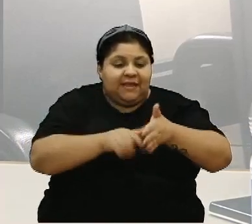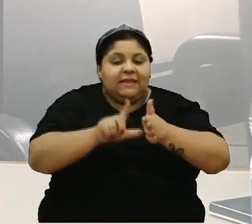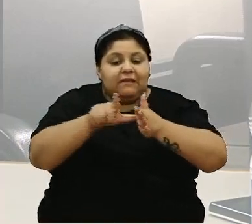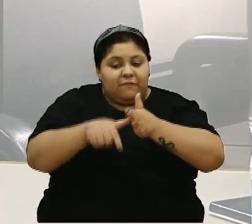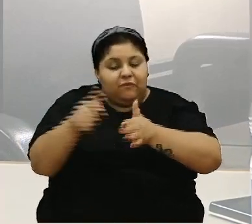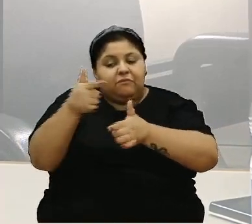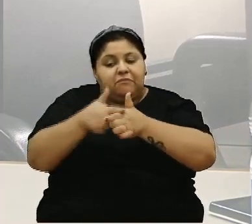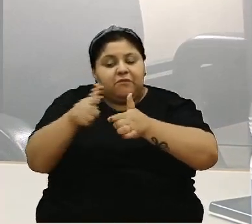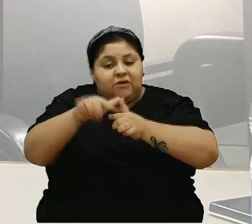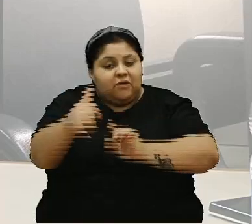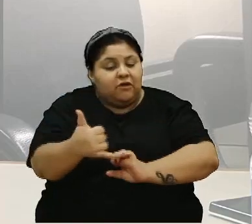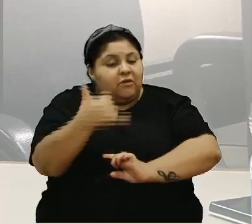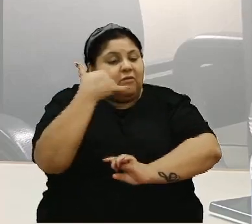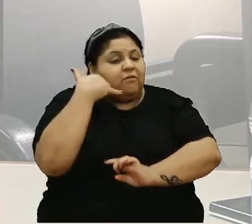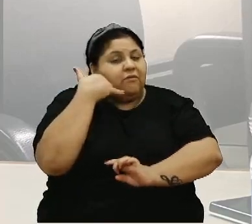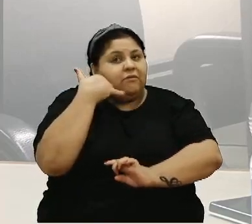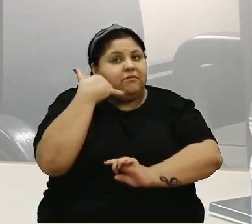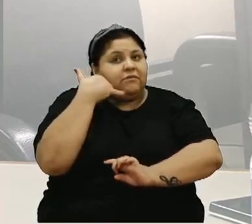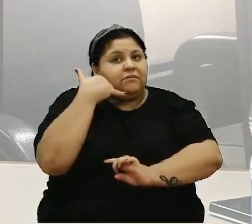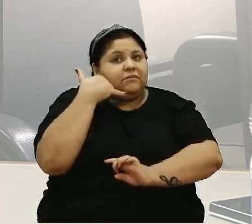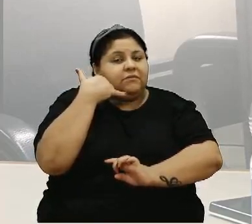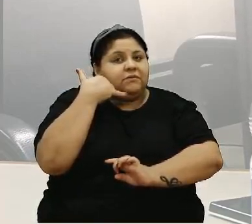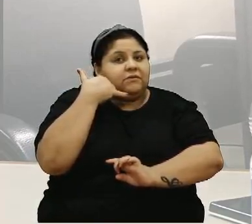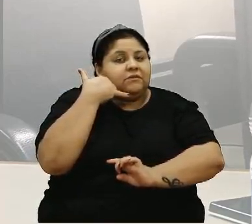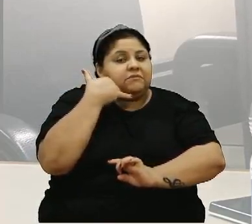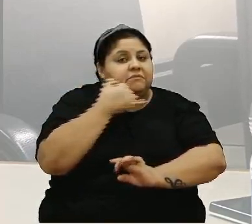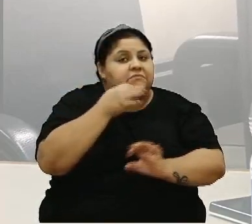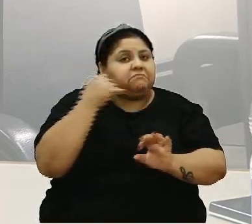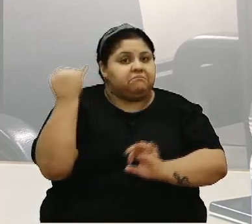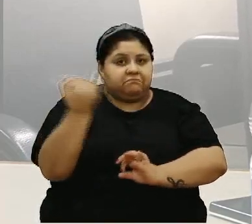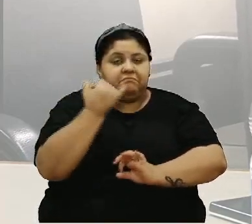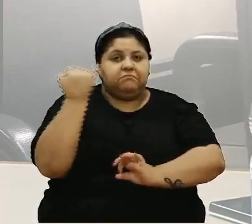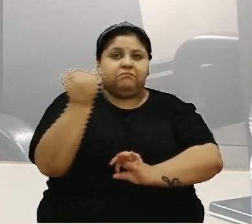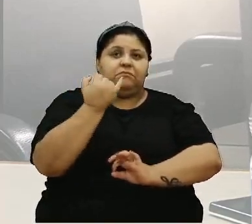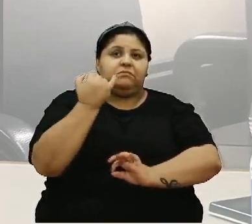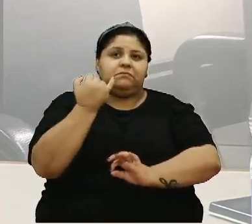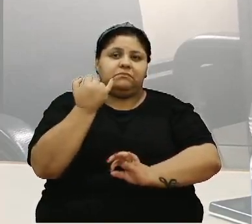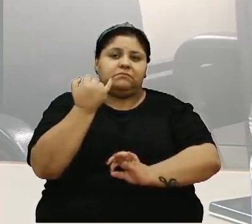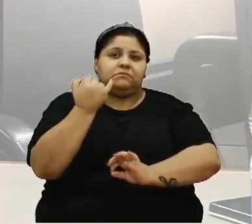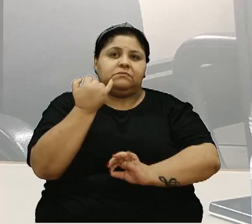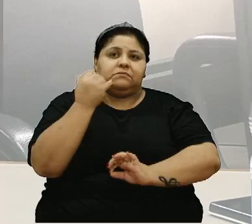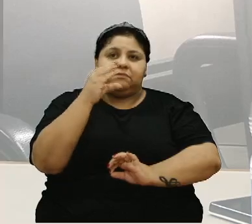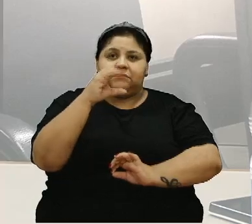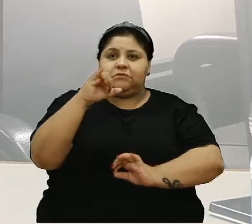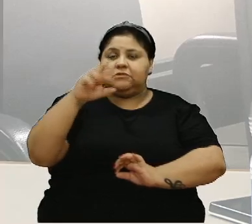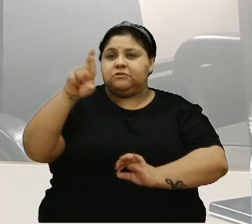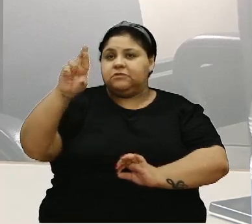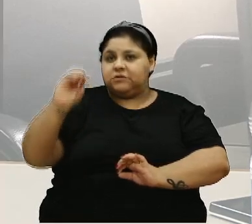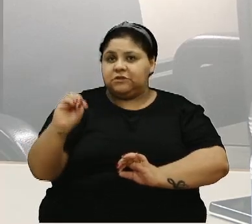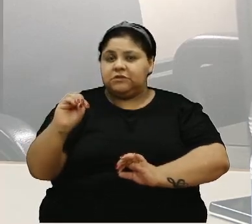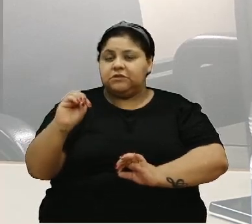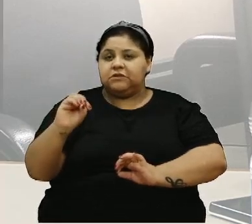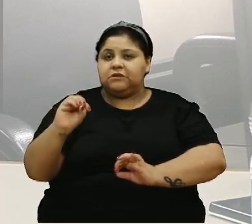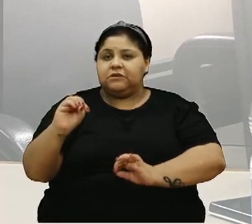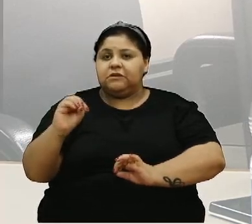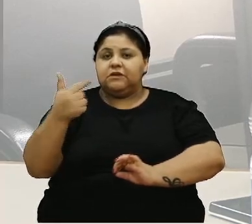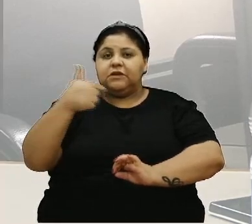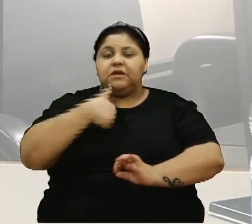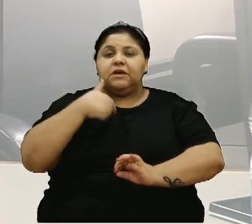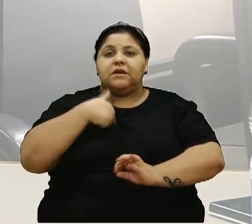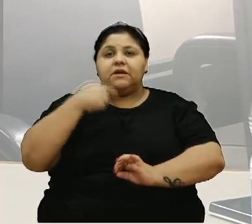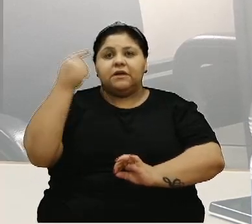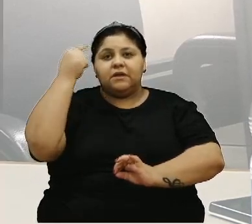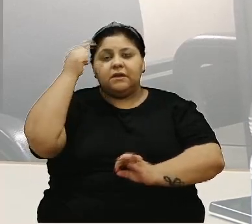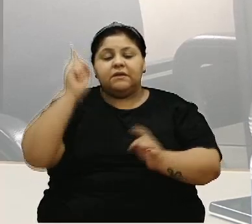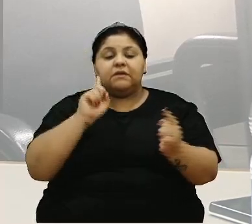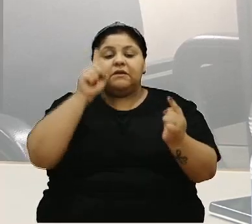problema. Liguei para um jornalista redomado também, que é o Ciro, professor. Eu disse: Ciro, eu estou com ideia de